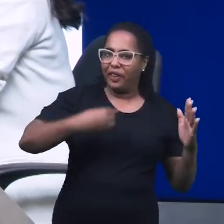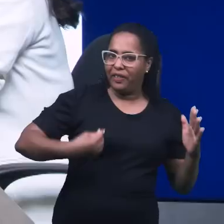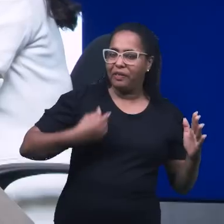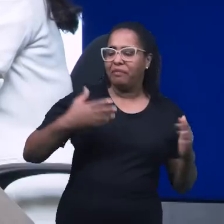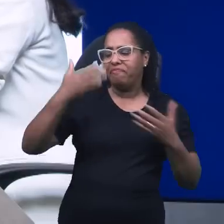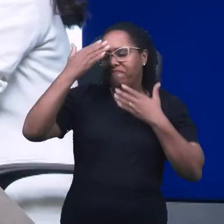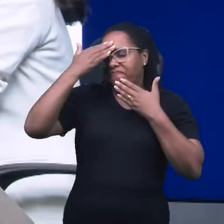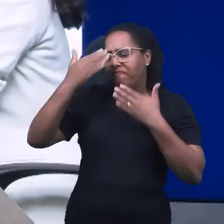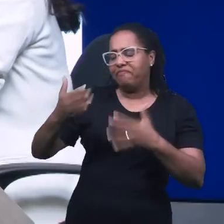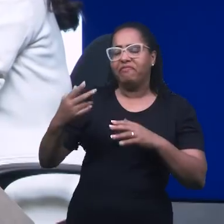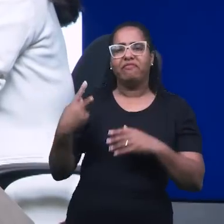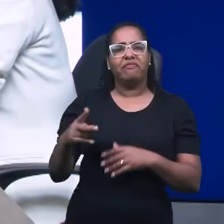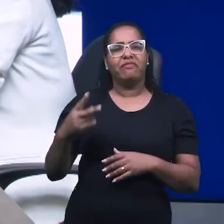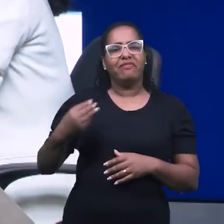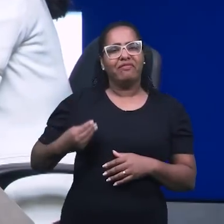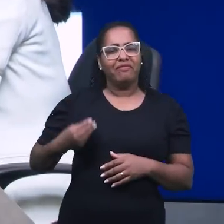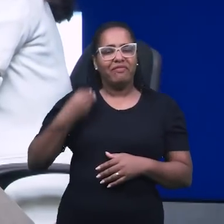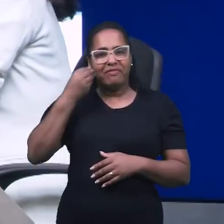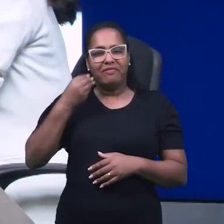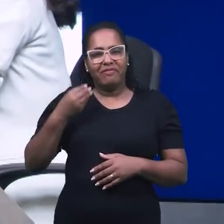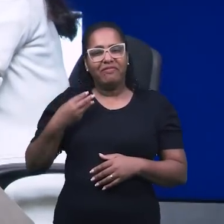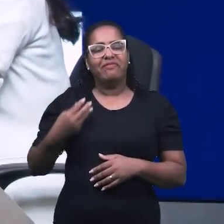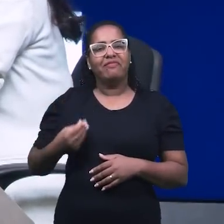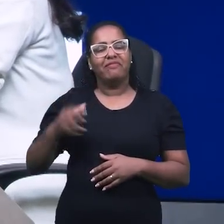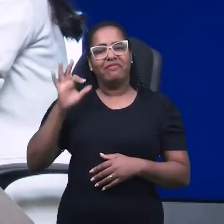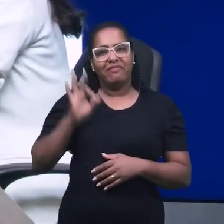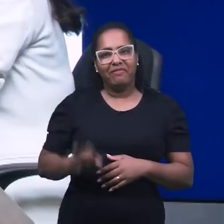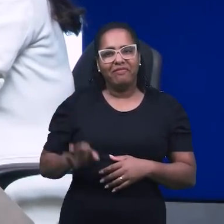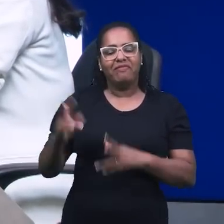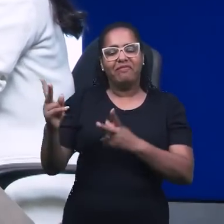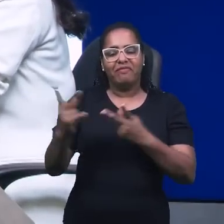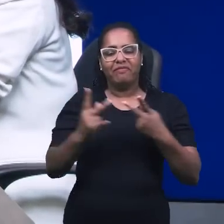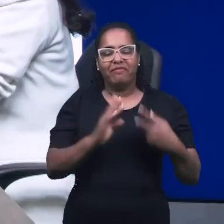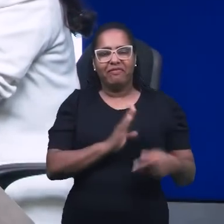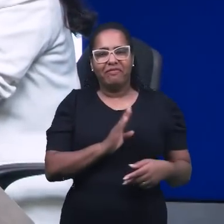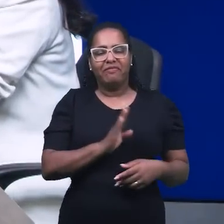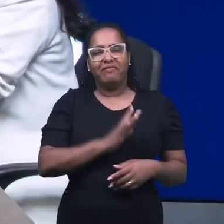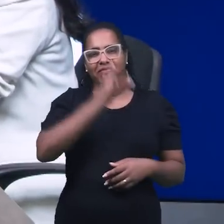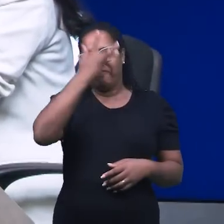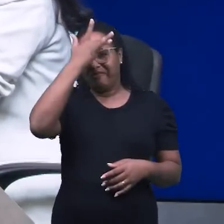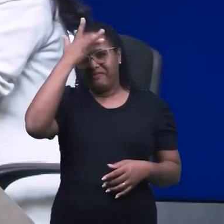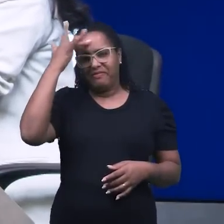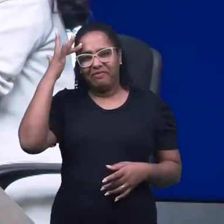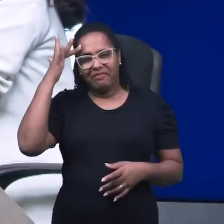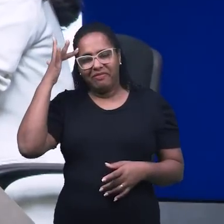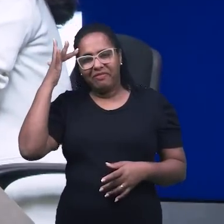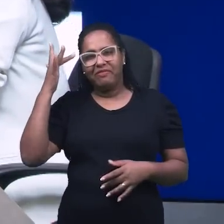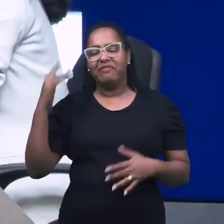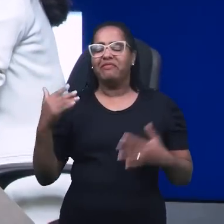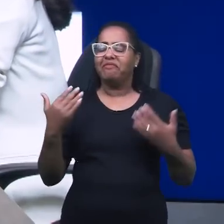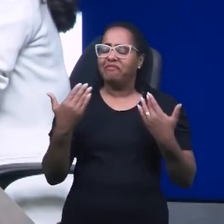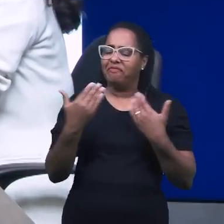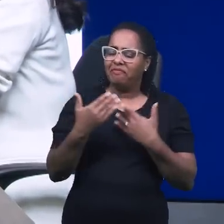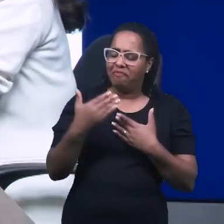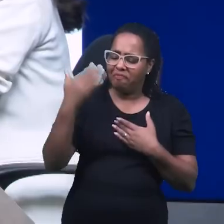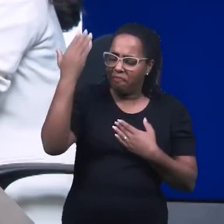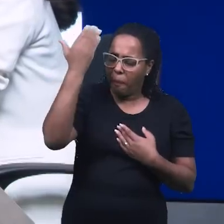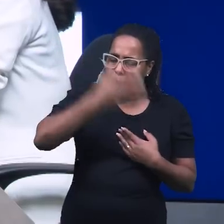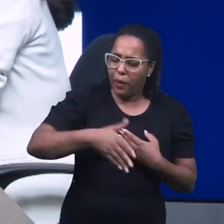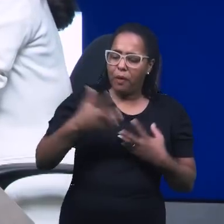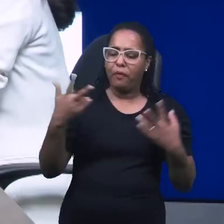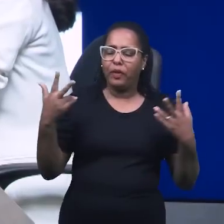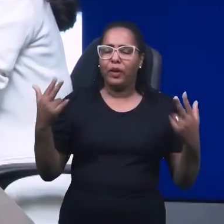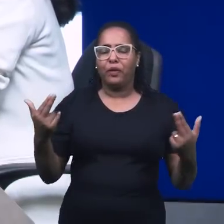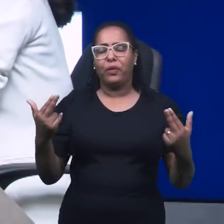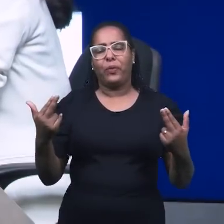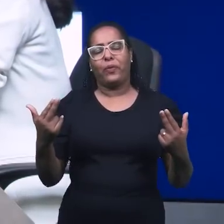te agradecer e dizer que a sua experiência, com certeza, vai também tocar os corações daqueles que estão vivendo a mesma prova, que passaram pela